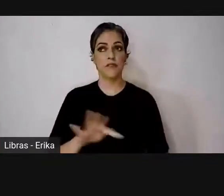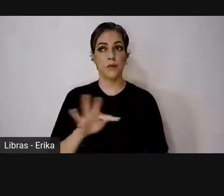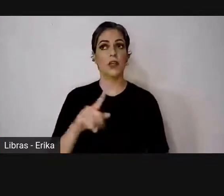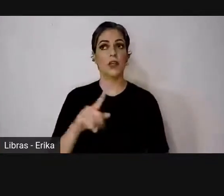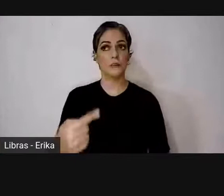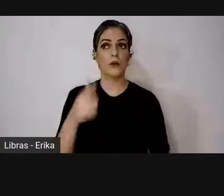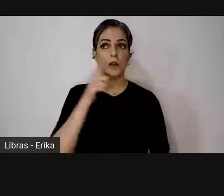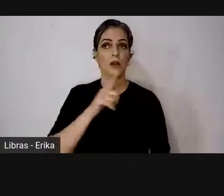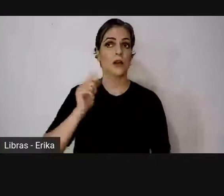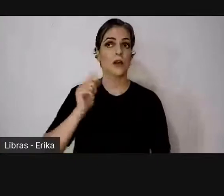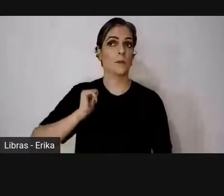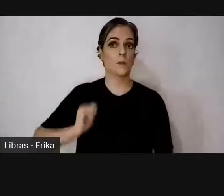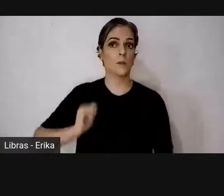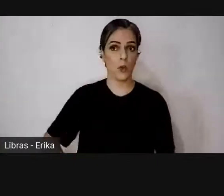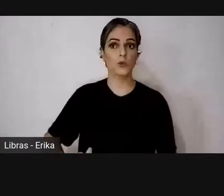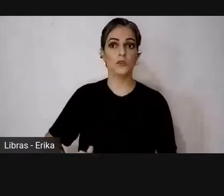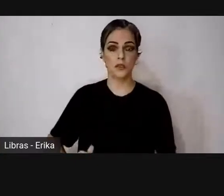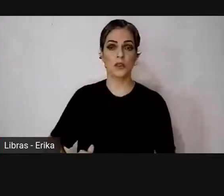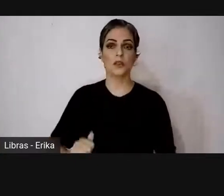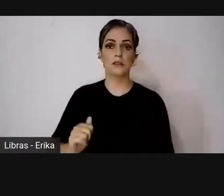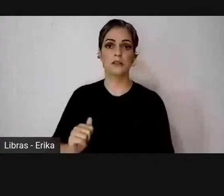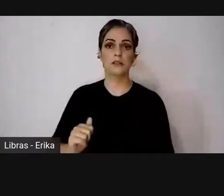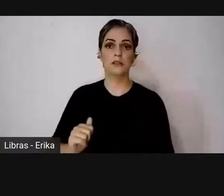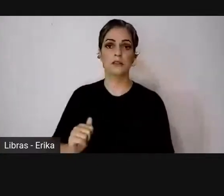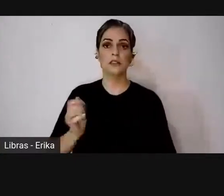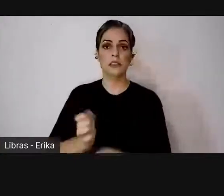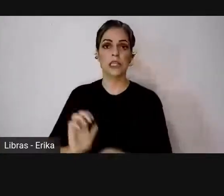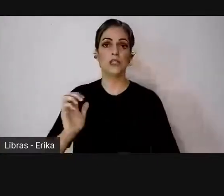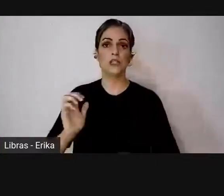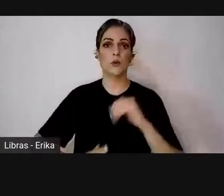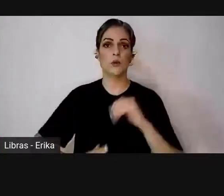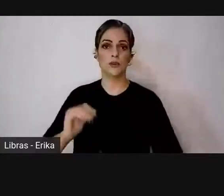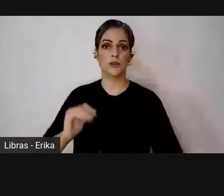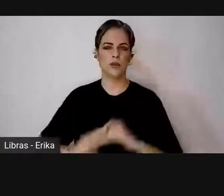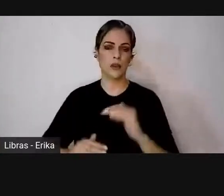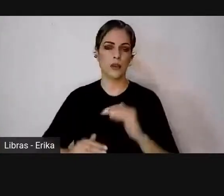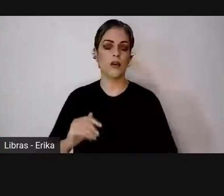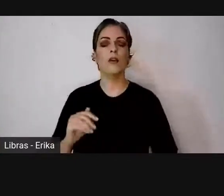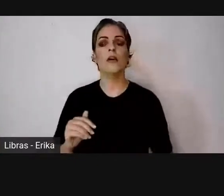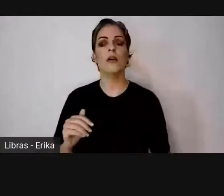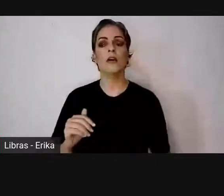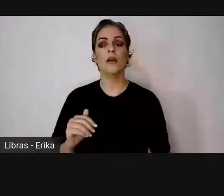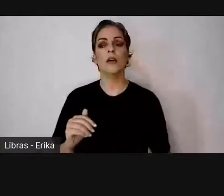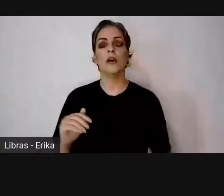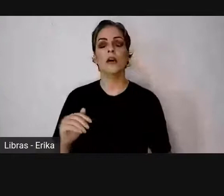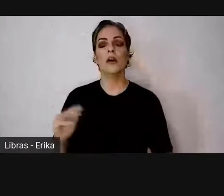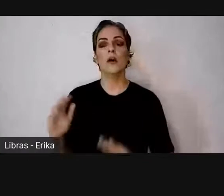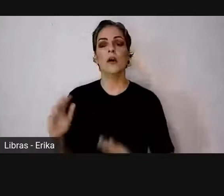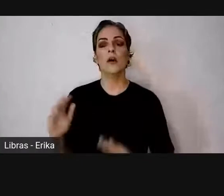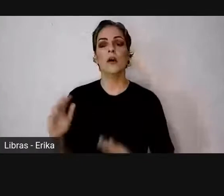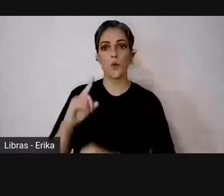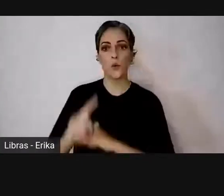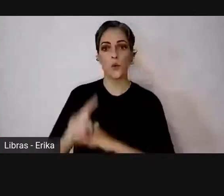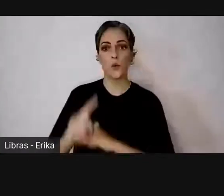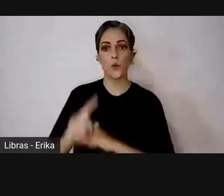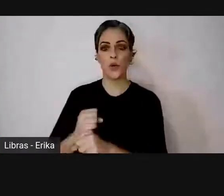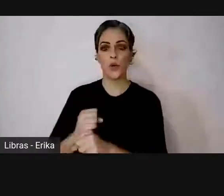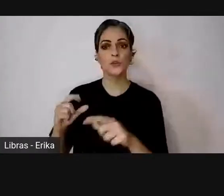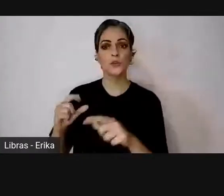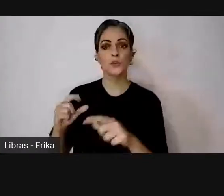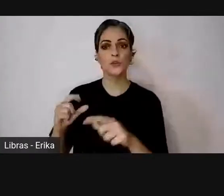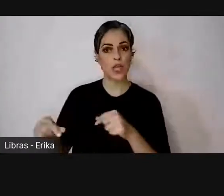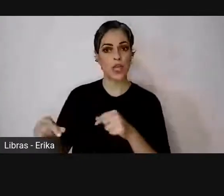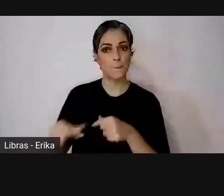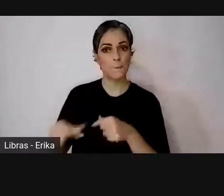foi uma bolsa de estágio profissional, muito mais do que de estudo, e eu morei 1 ano no Japão. Então, eu tinha a